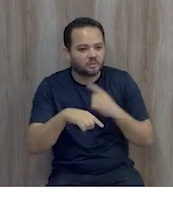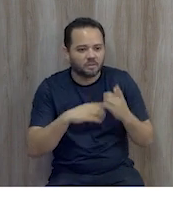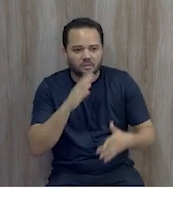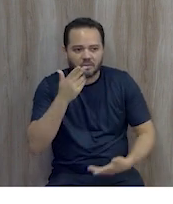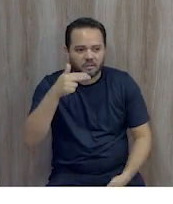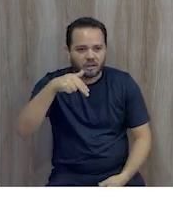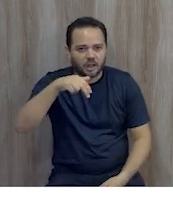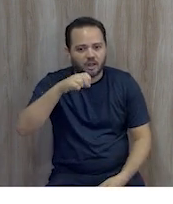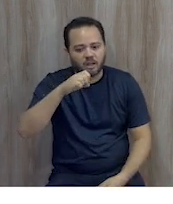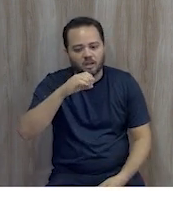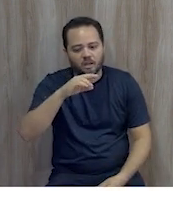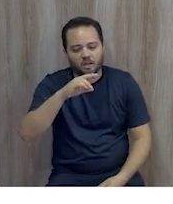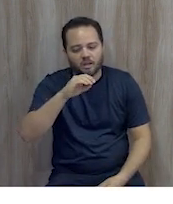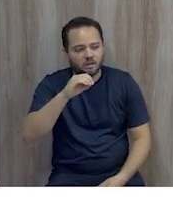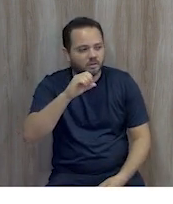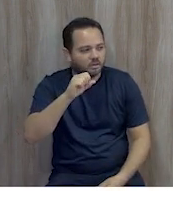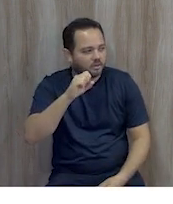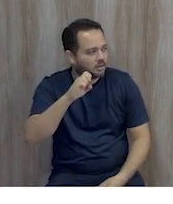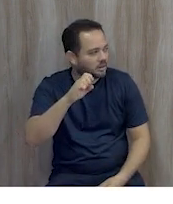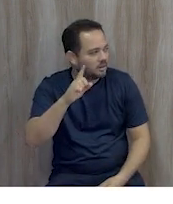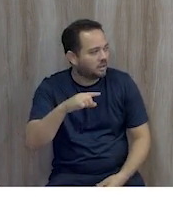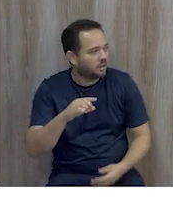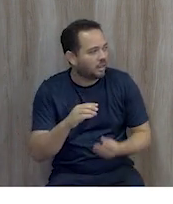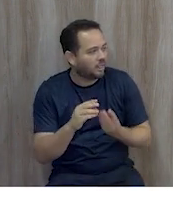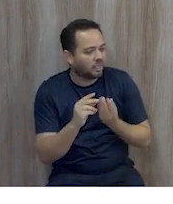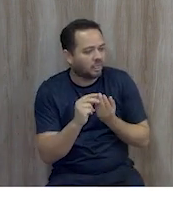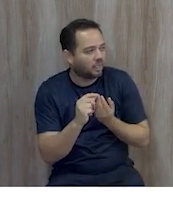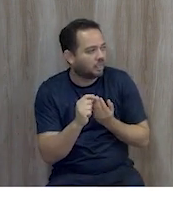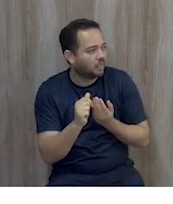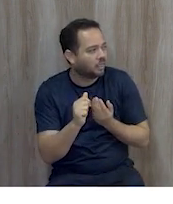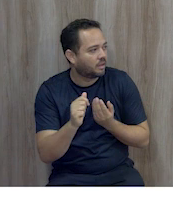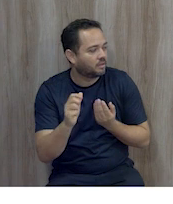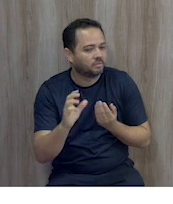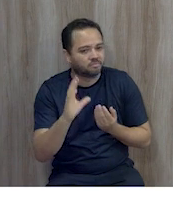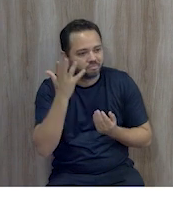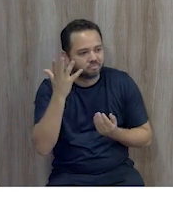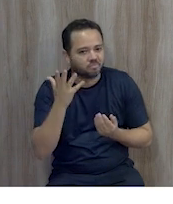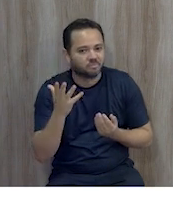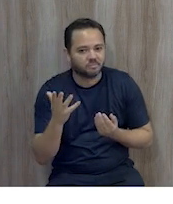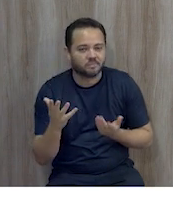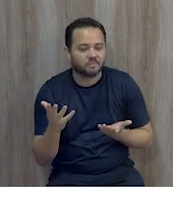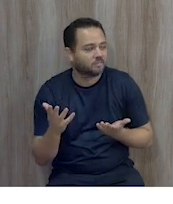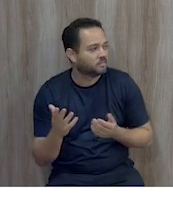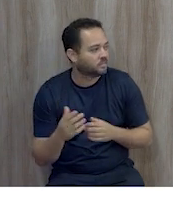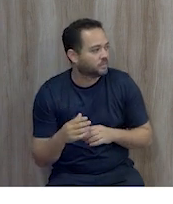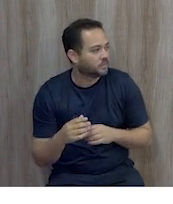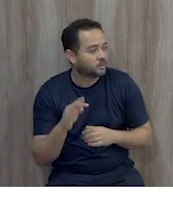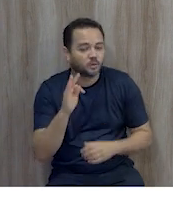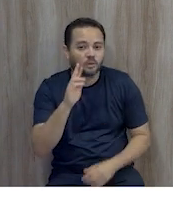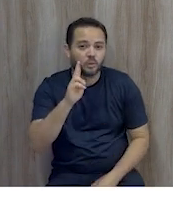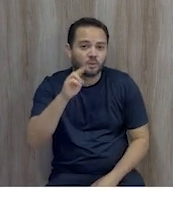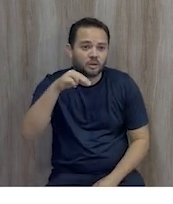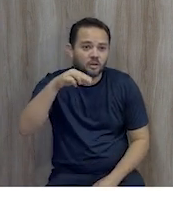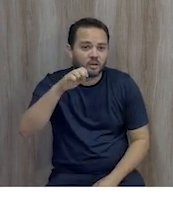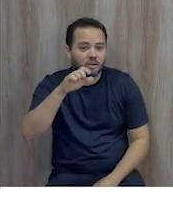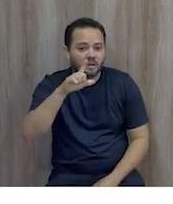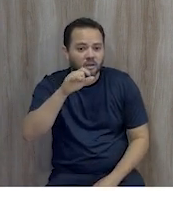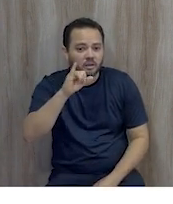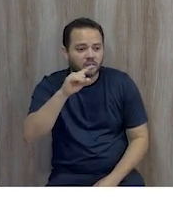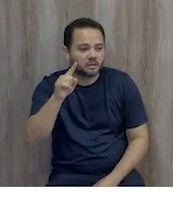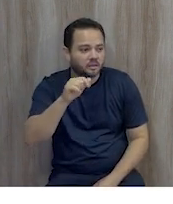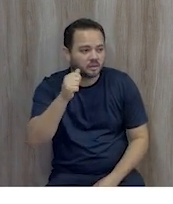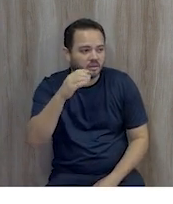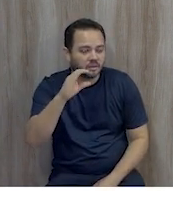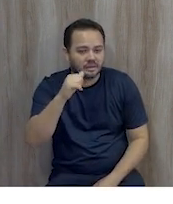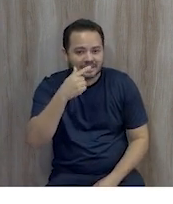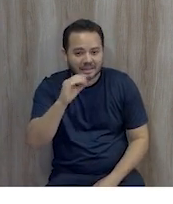enxerto maior para que pouquinho, no máximo, fique exposto para a gente não ter esse risco de necrose. E a tunelização também foi uma técnica que ganhou